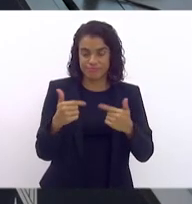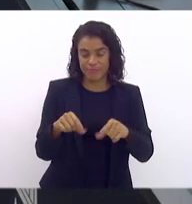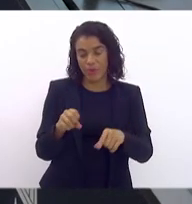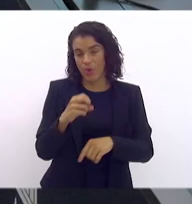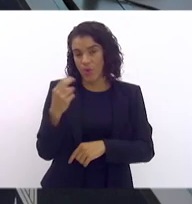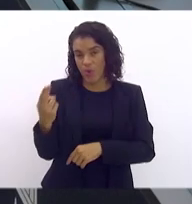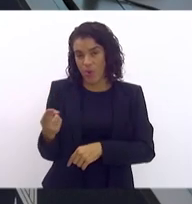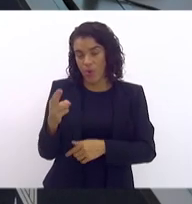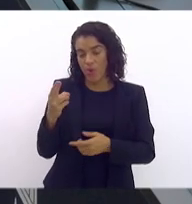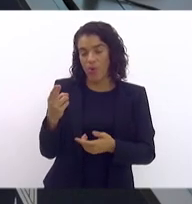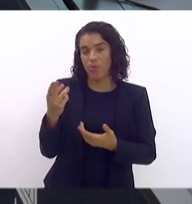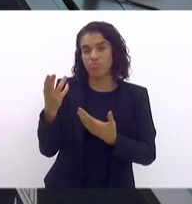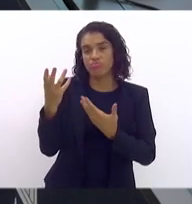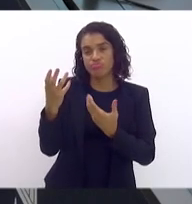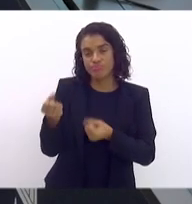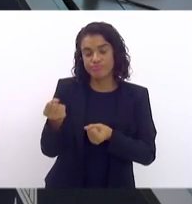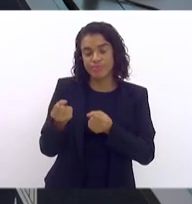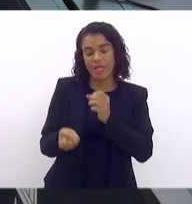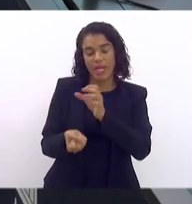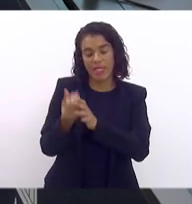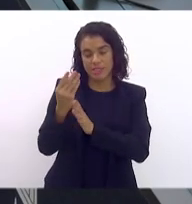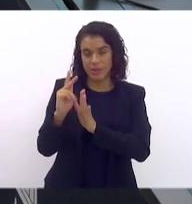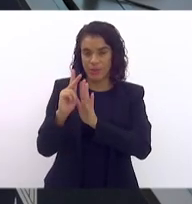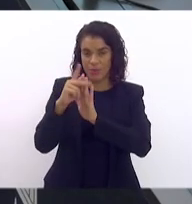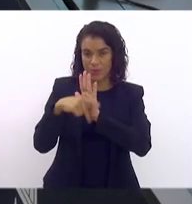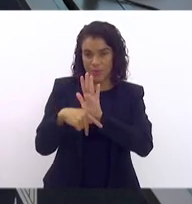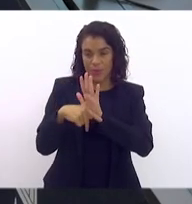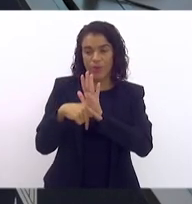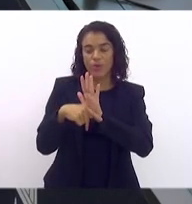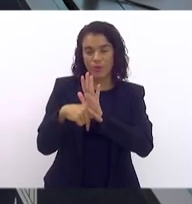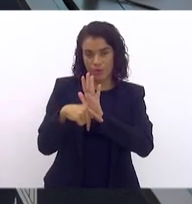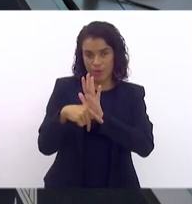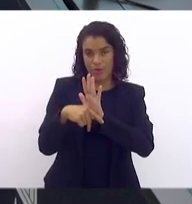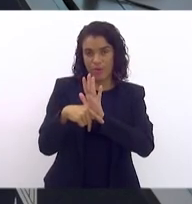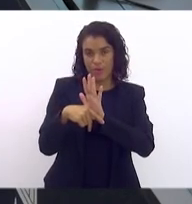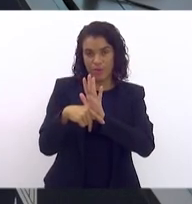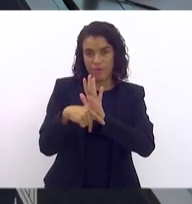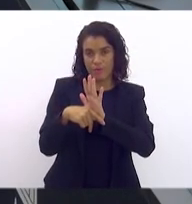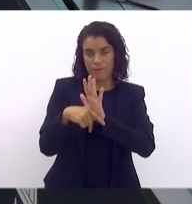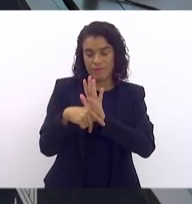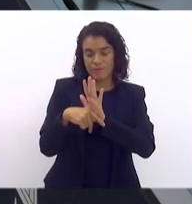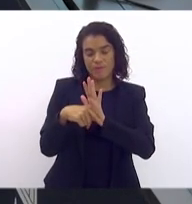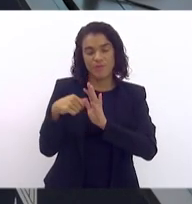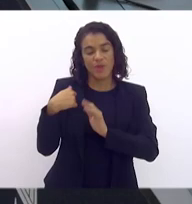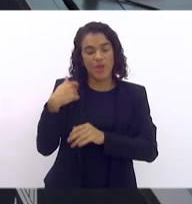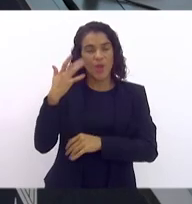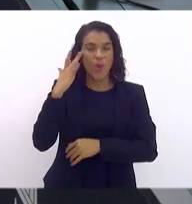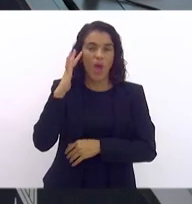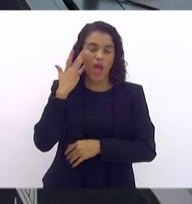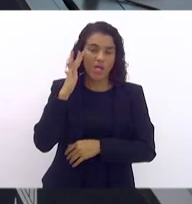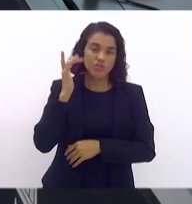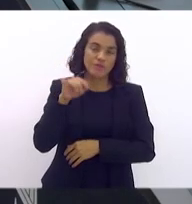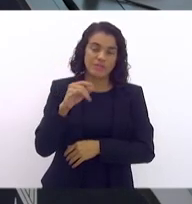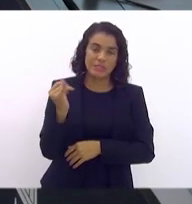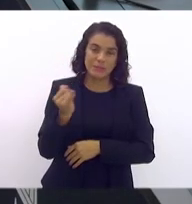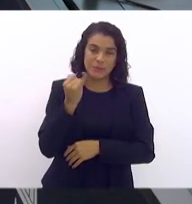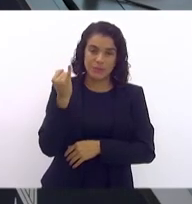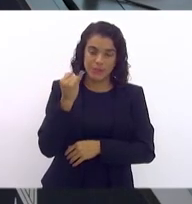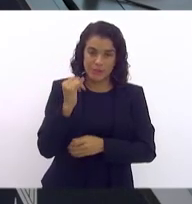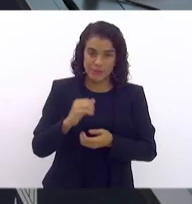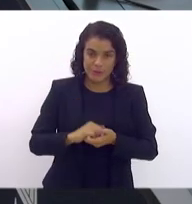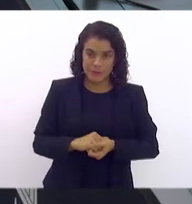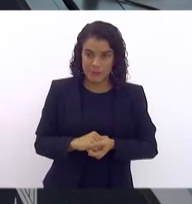a adoção de um protocolo né esse protocolo que tá em fase final de homologação Eu acho que isso vai ser muito importante